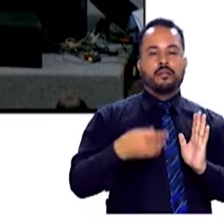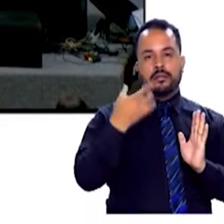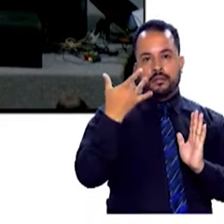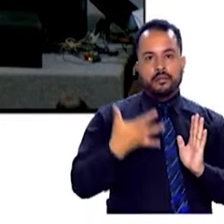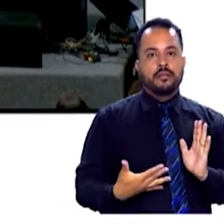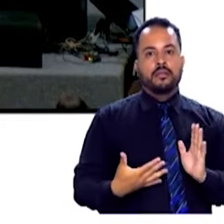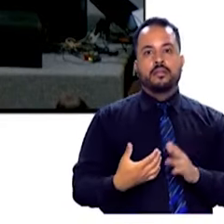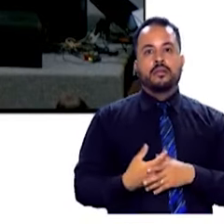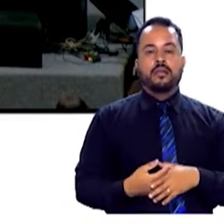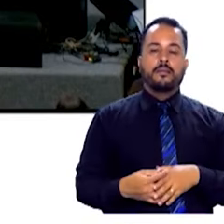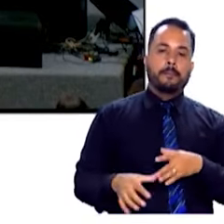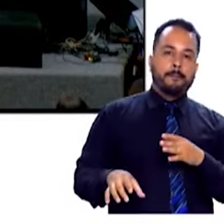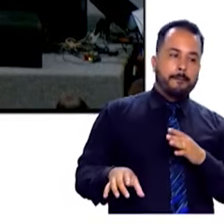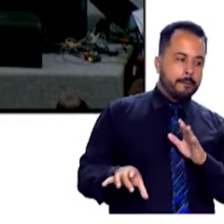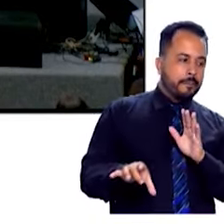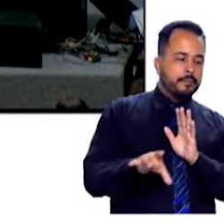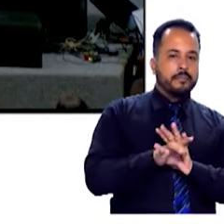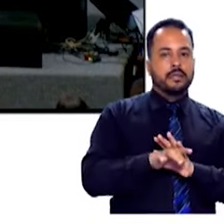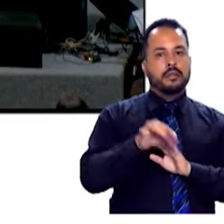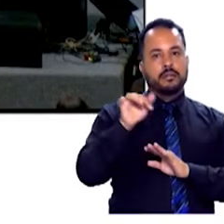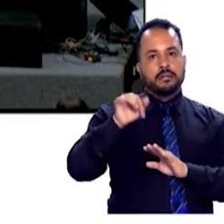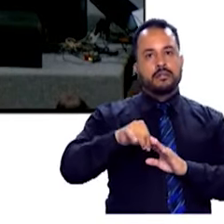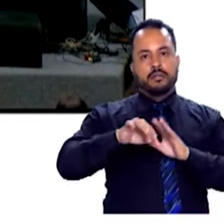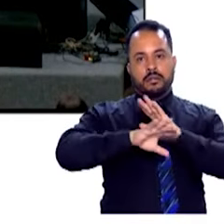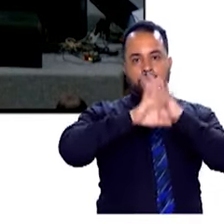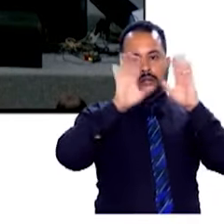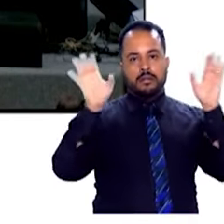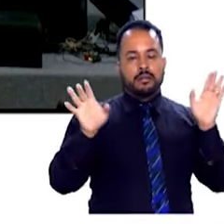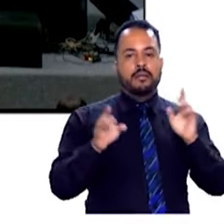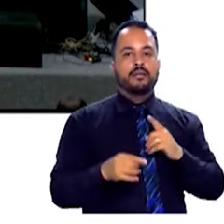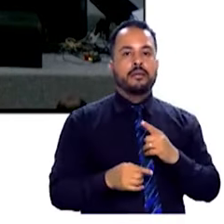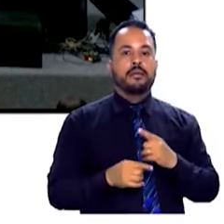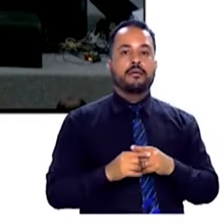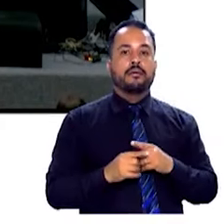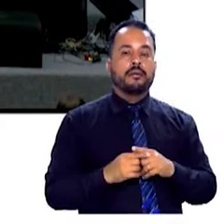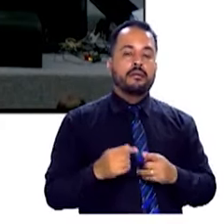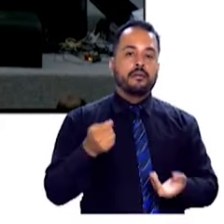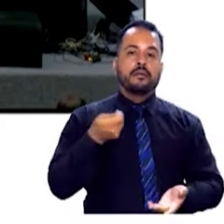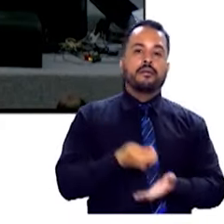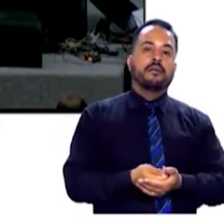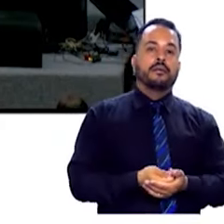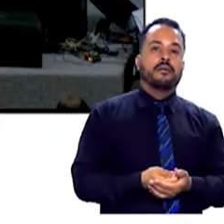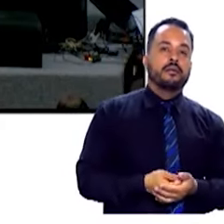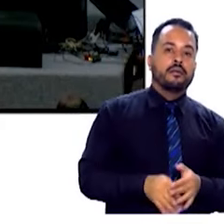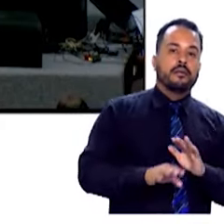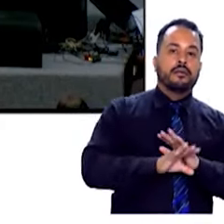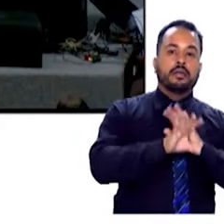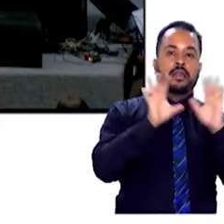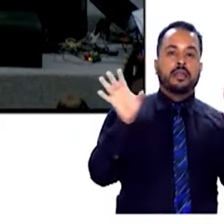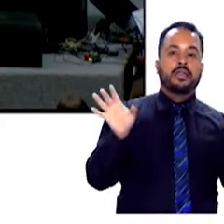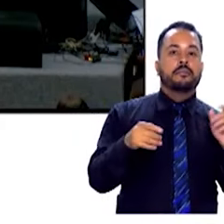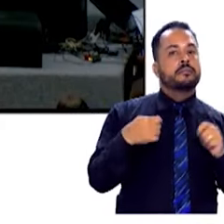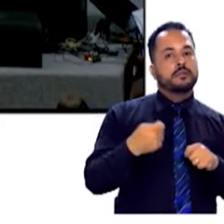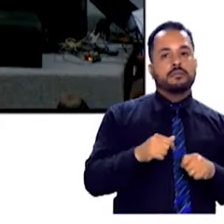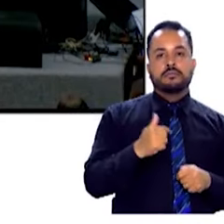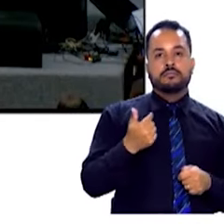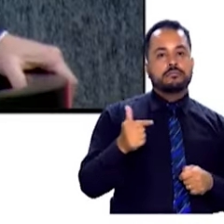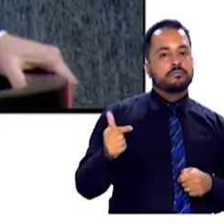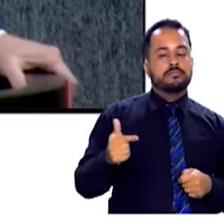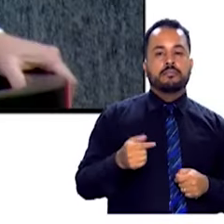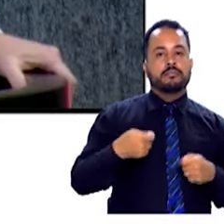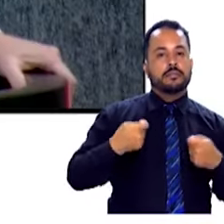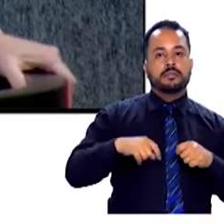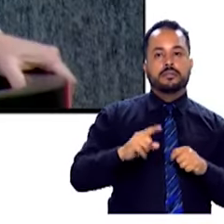mesmo essa lei tá sujeita ao Parlamento se o Parlamento decidir que agora não é mais necessário uma revogação explícita não será mais necessária umaação